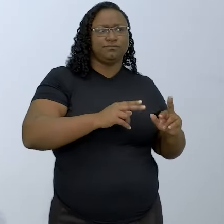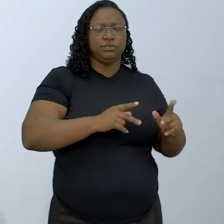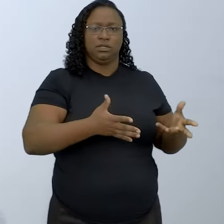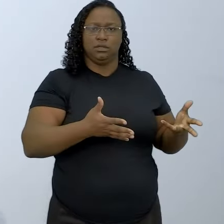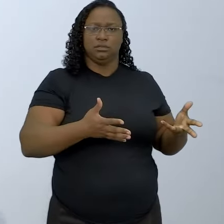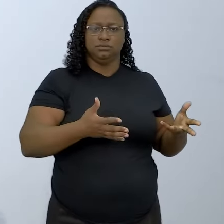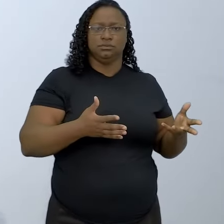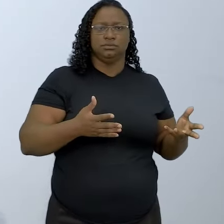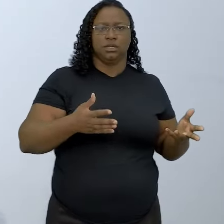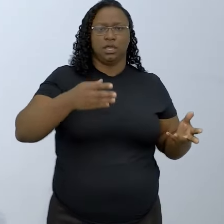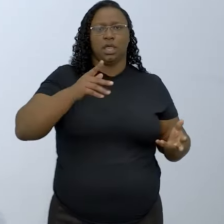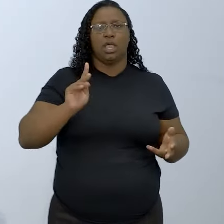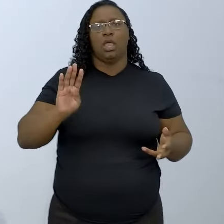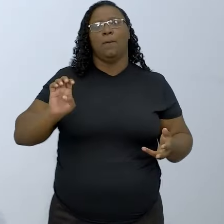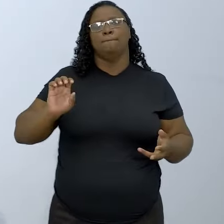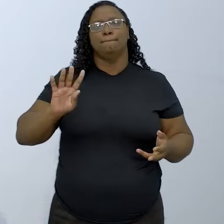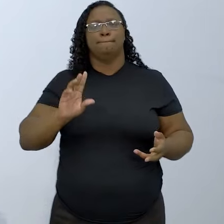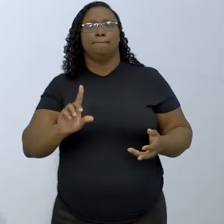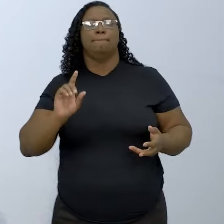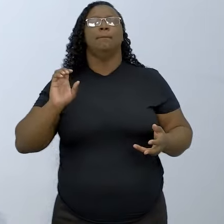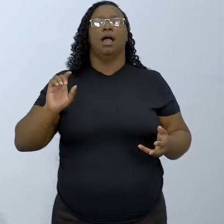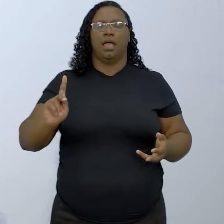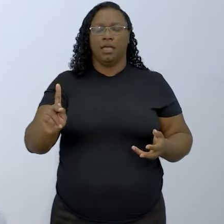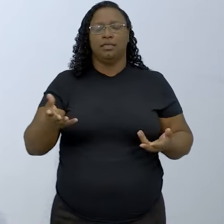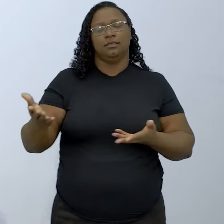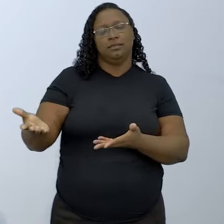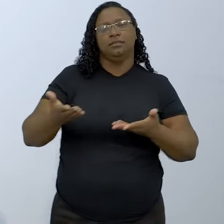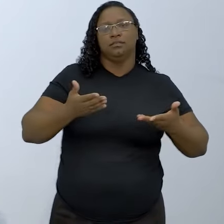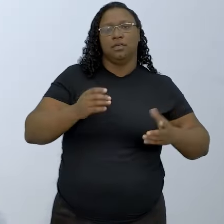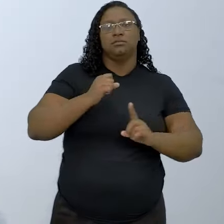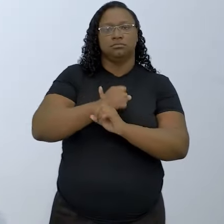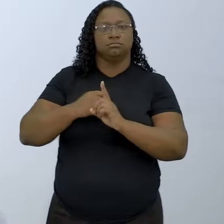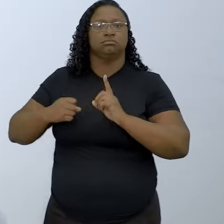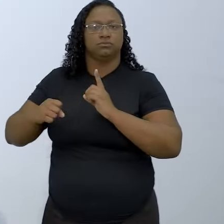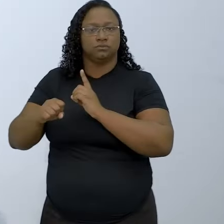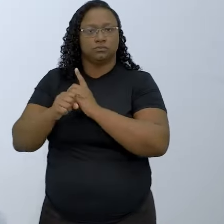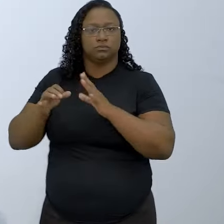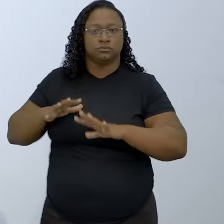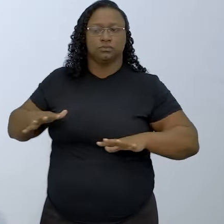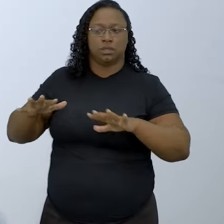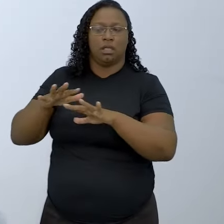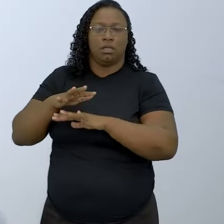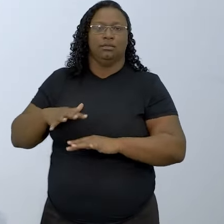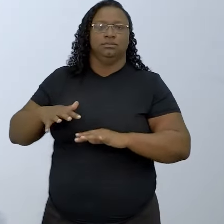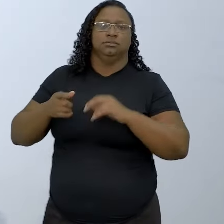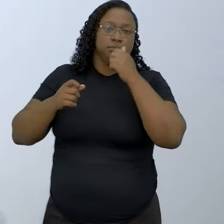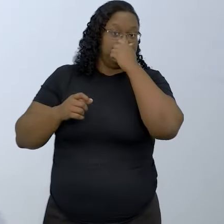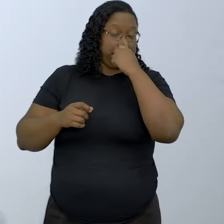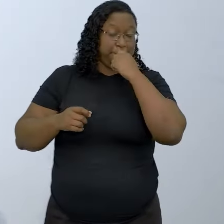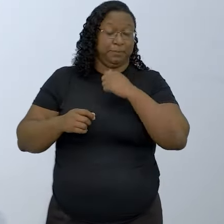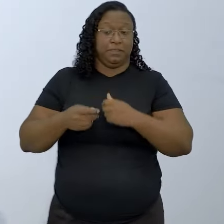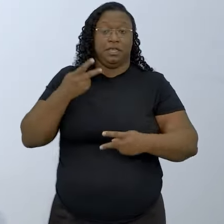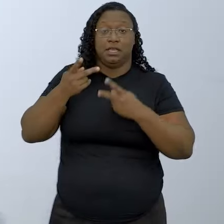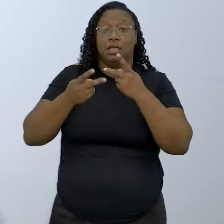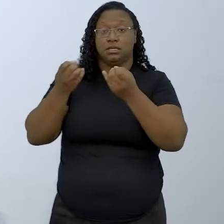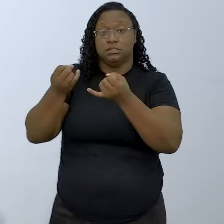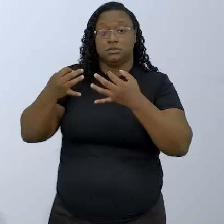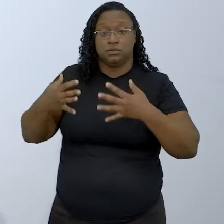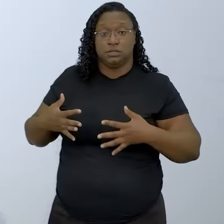classes sociais. A primeira, né, é o fato de que ele fala que a necessidade, ela é